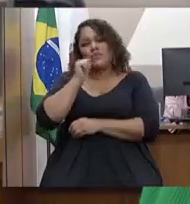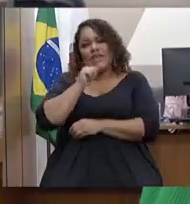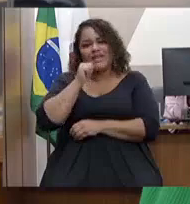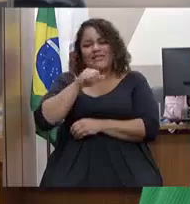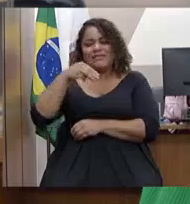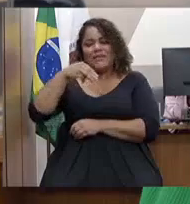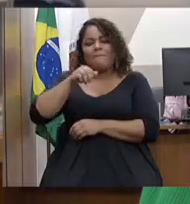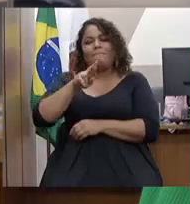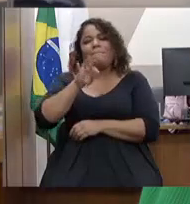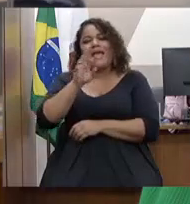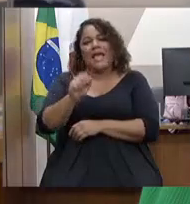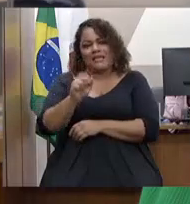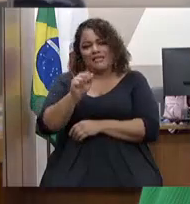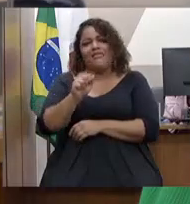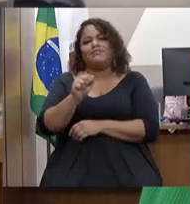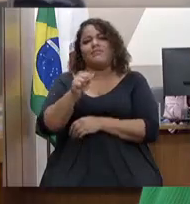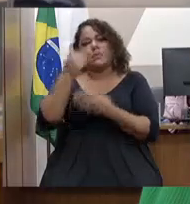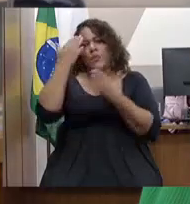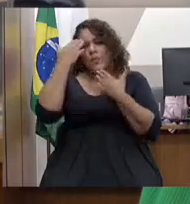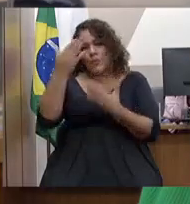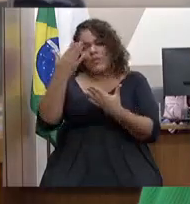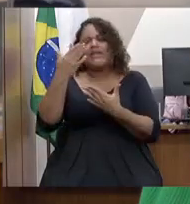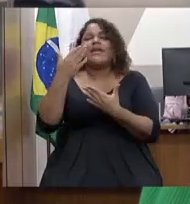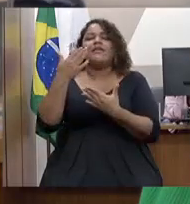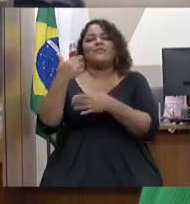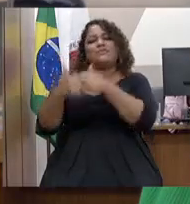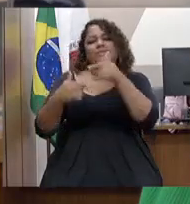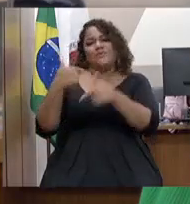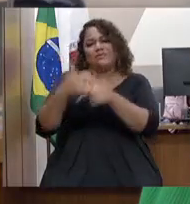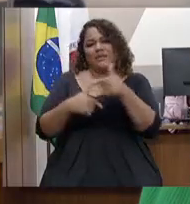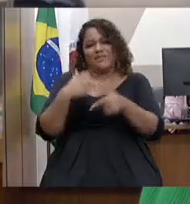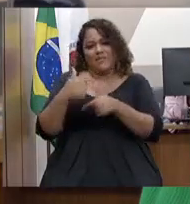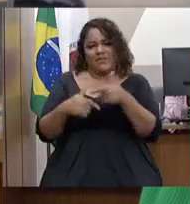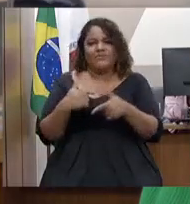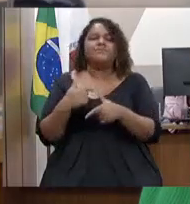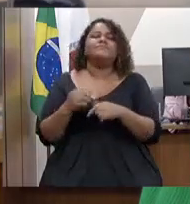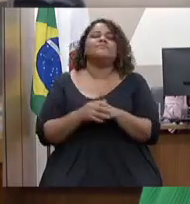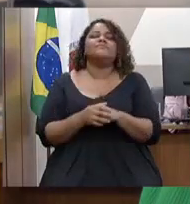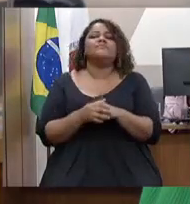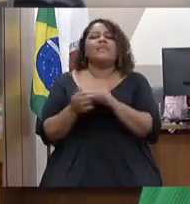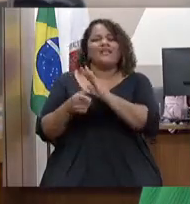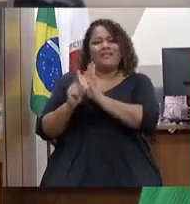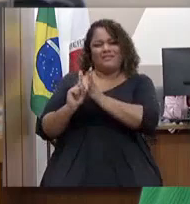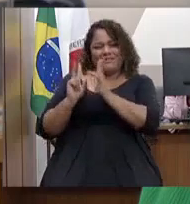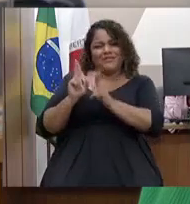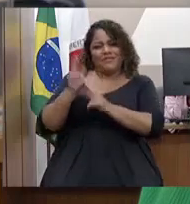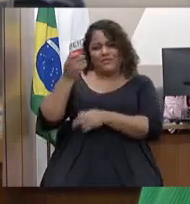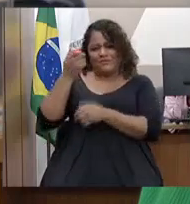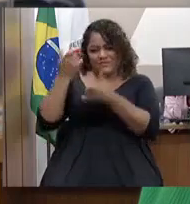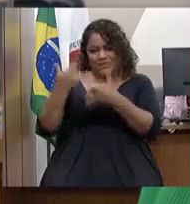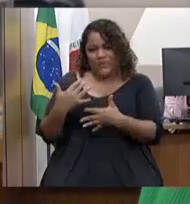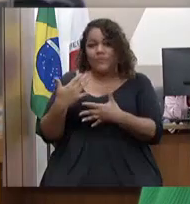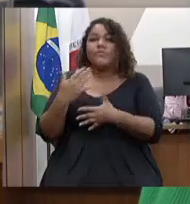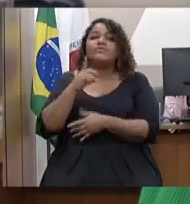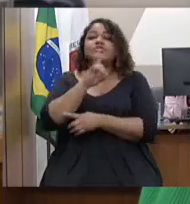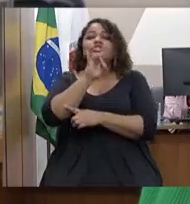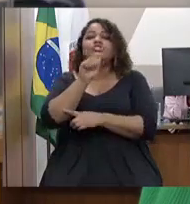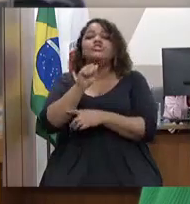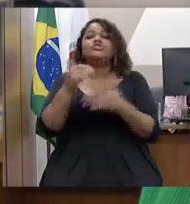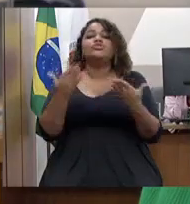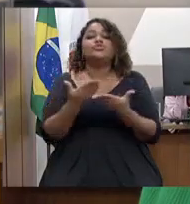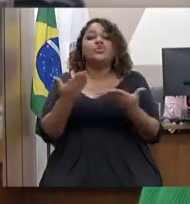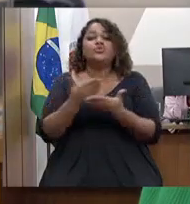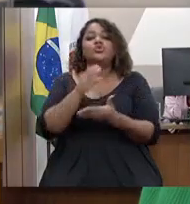por todo o trabalho bem como foi dito pela Melina já né antecipada a data de hoje foi instituída pela